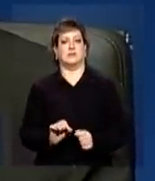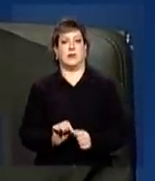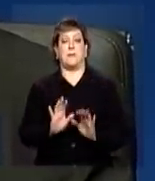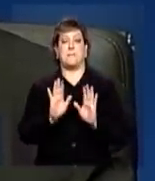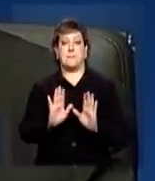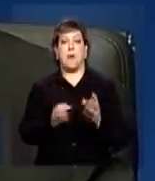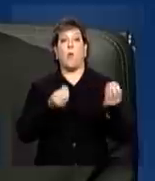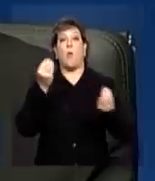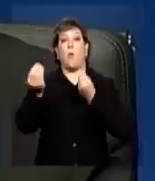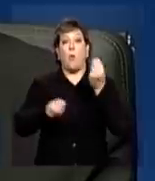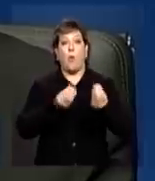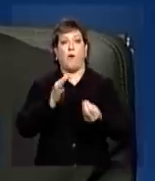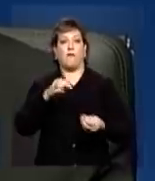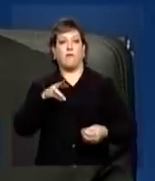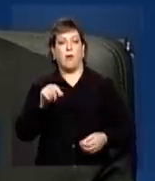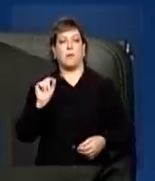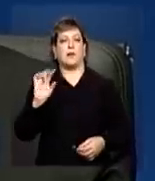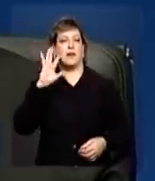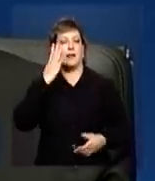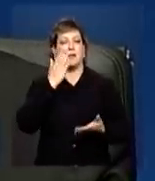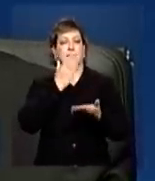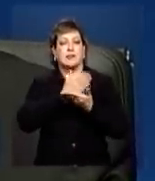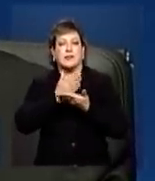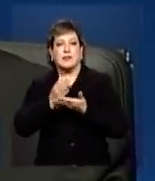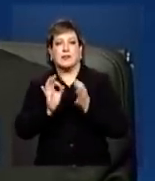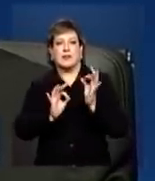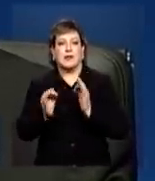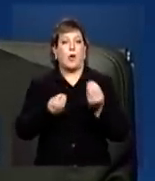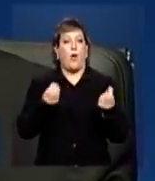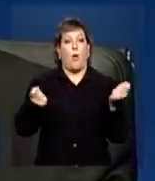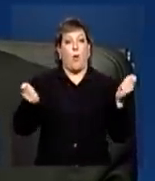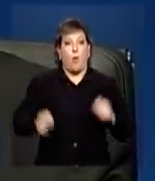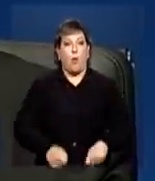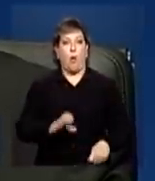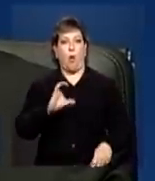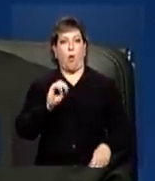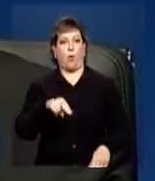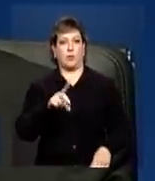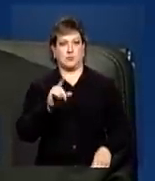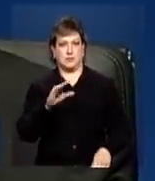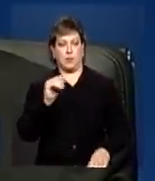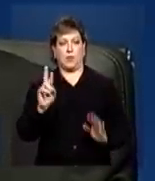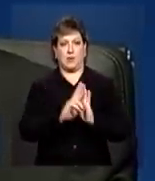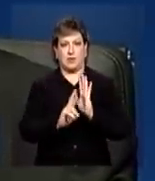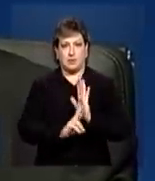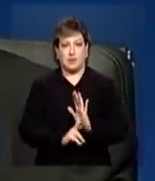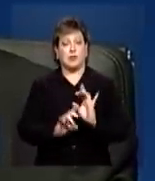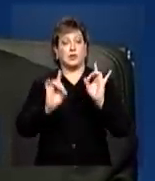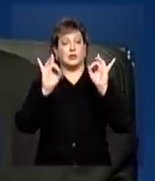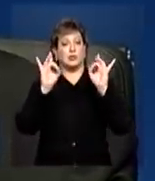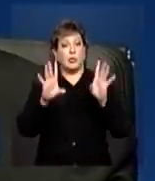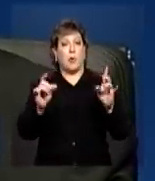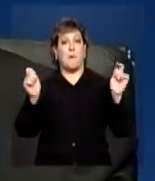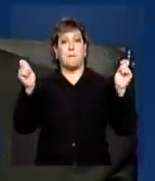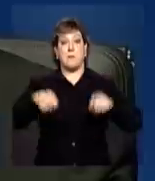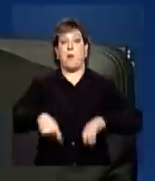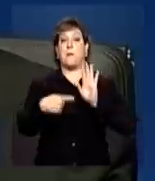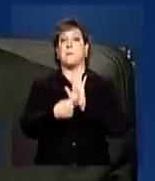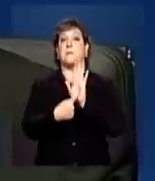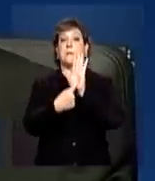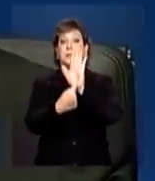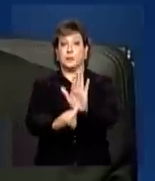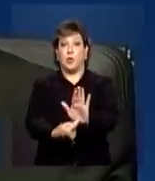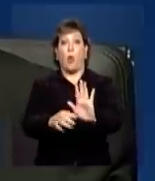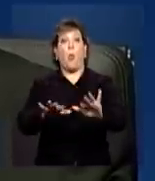forma, o detalhe, as condições só podem ser reveladas